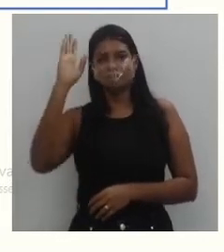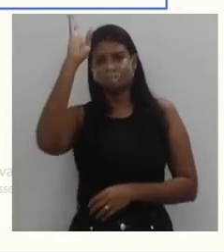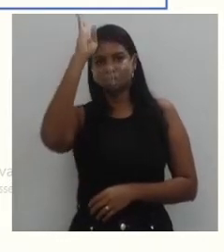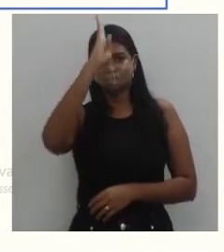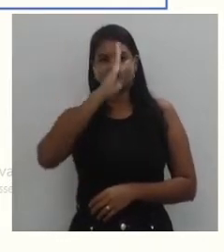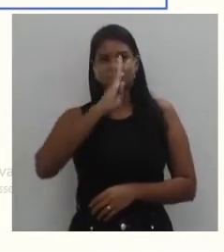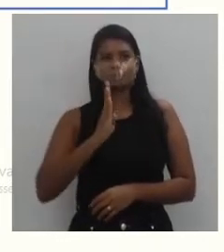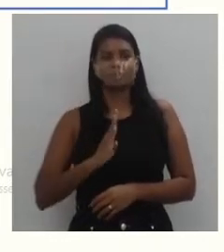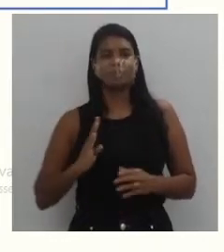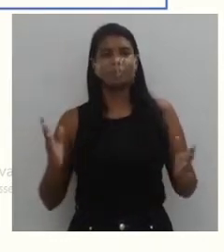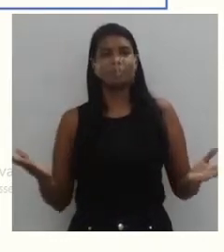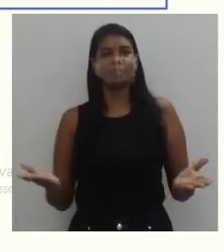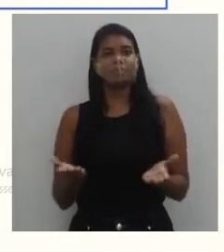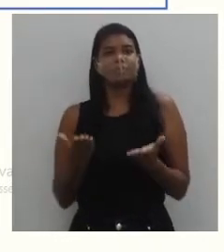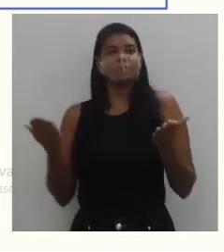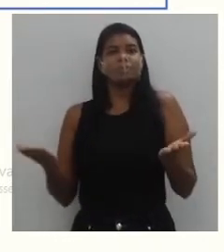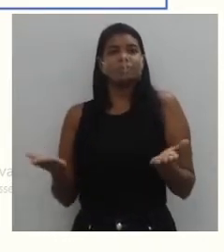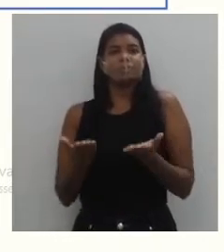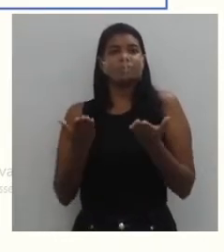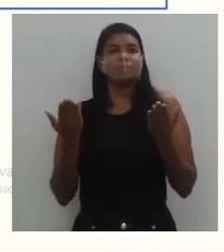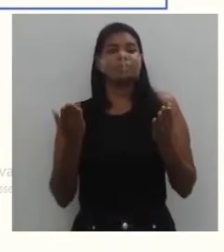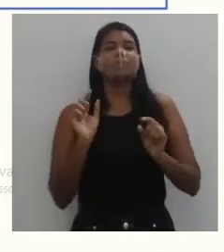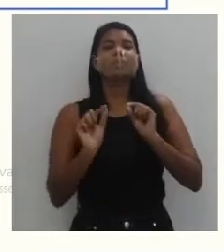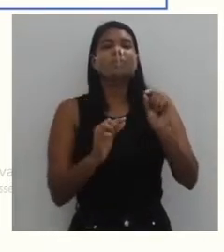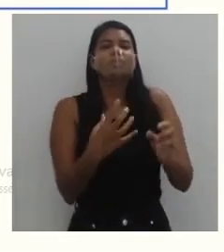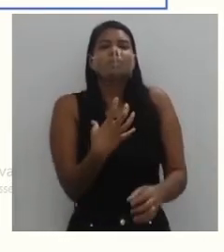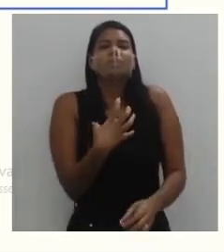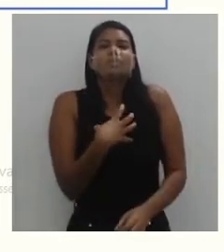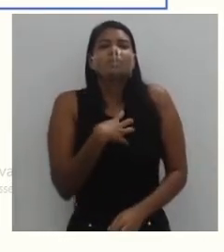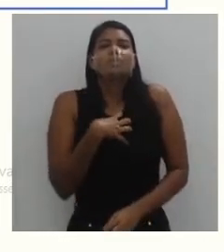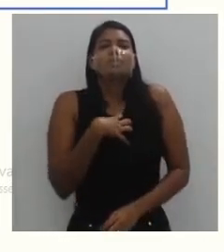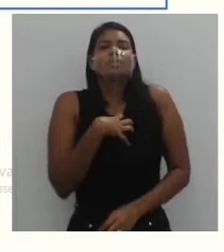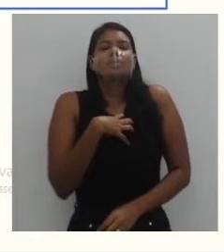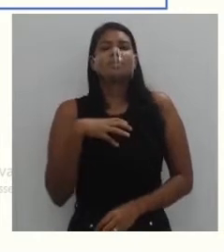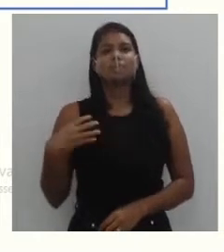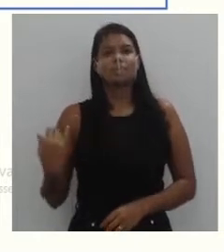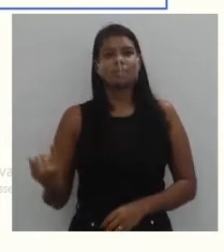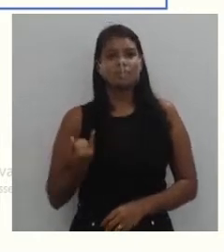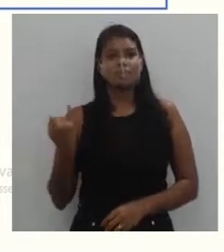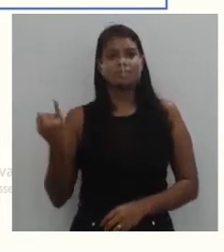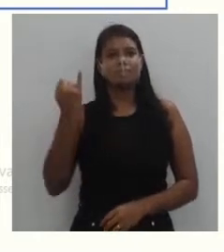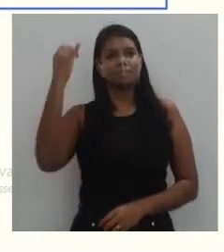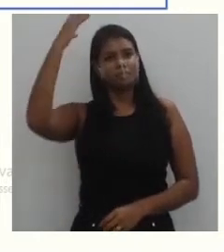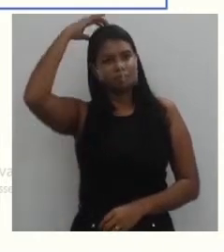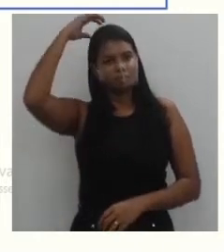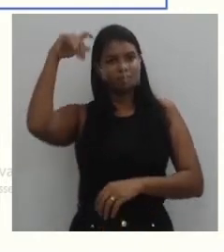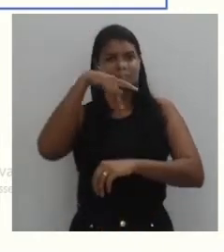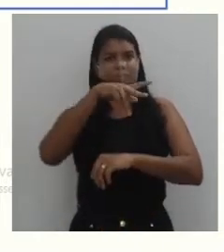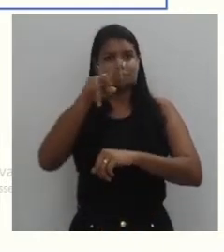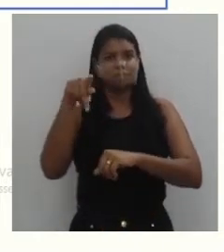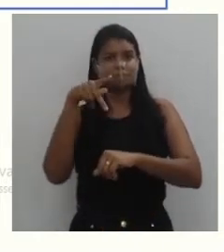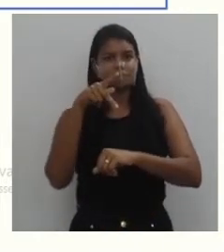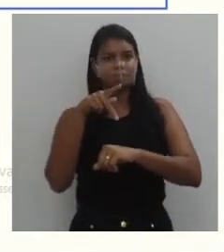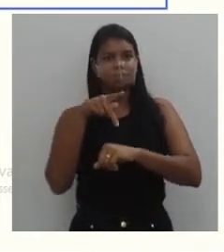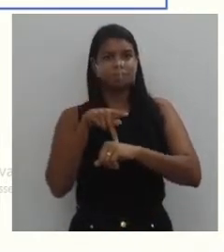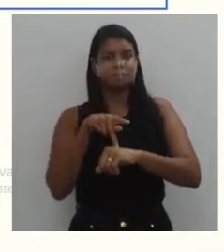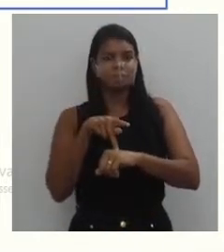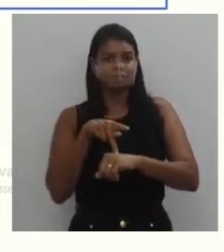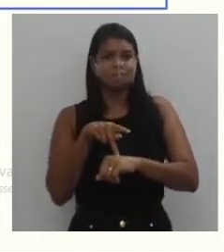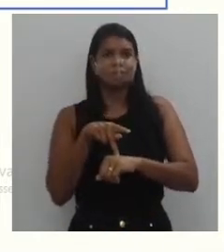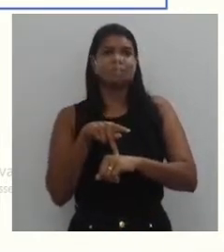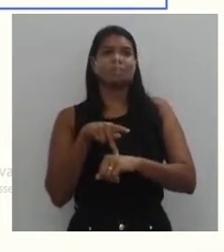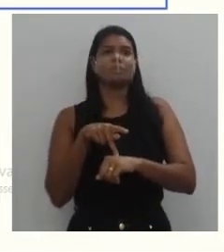Brasil, deve-se promover o quê? O sentimento de valorização cultural do país, além